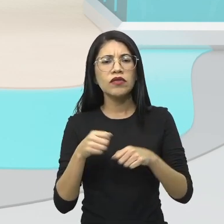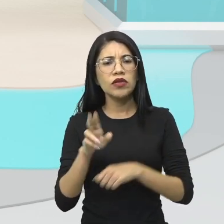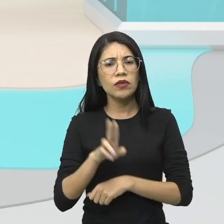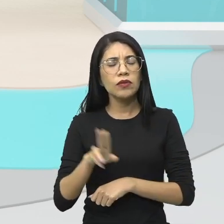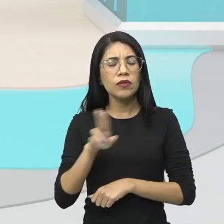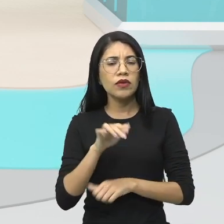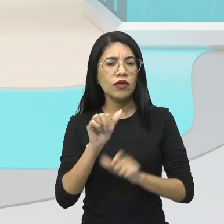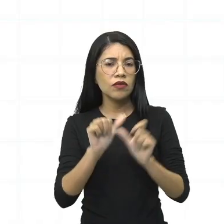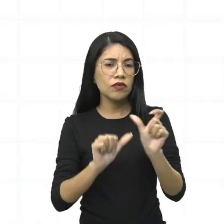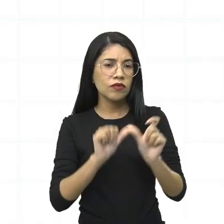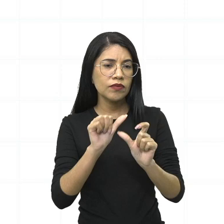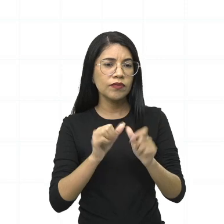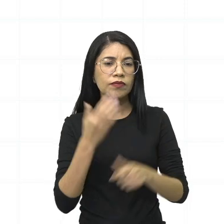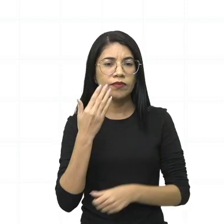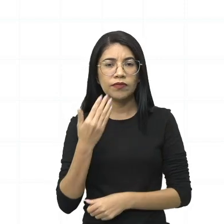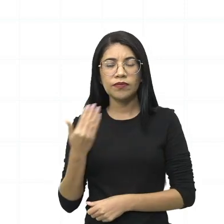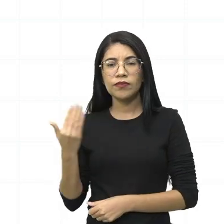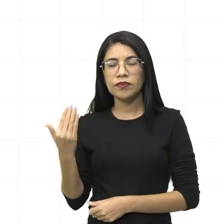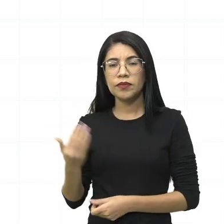movimentam? Acompanhem comigo.